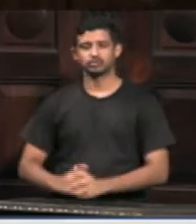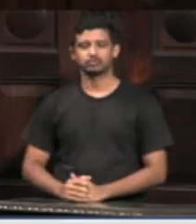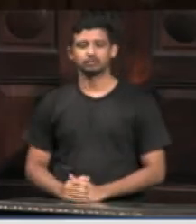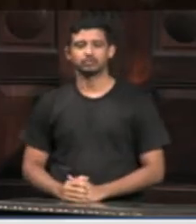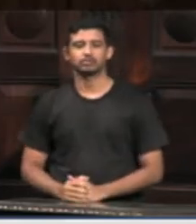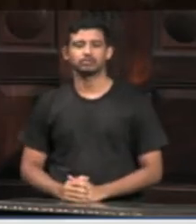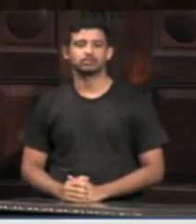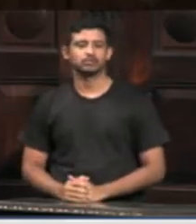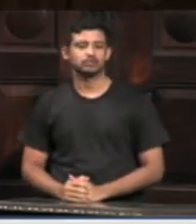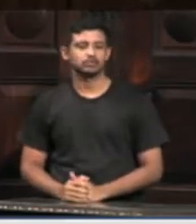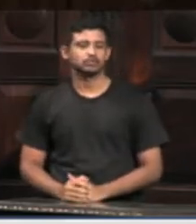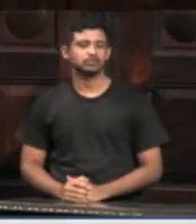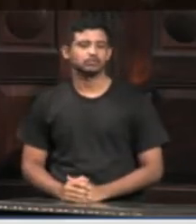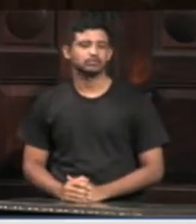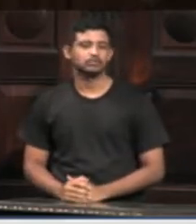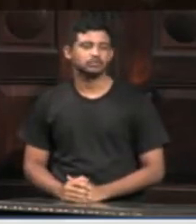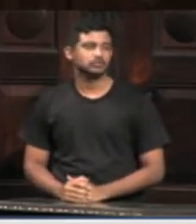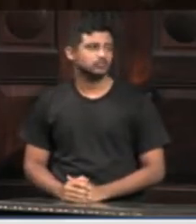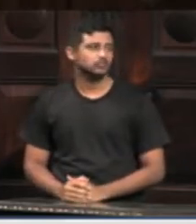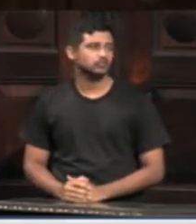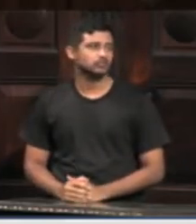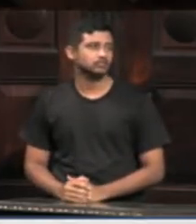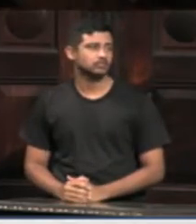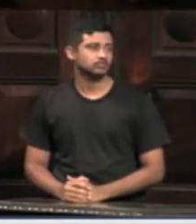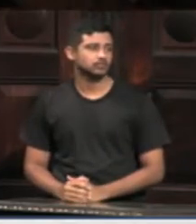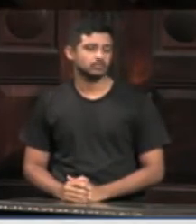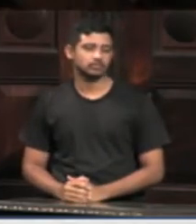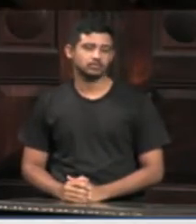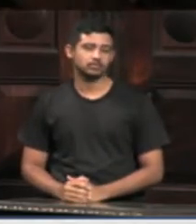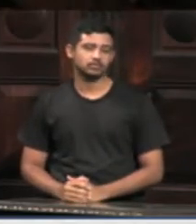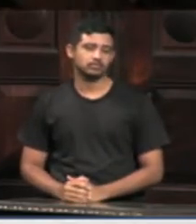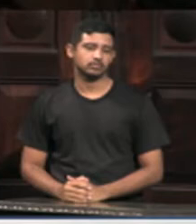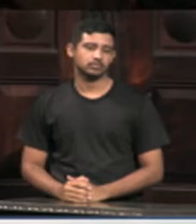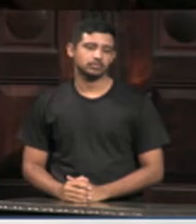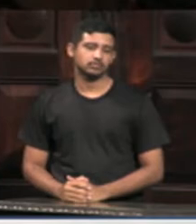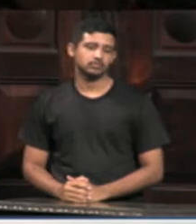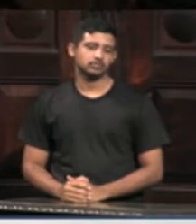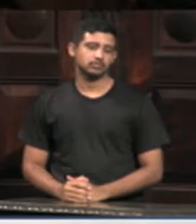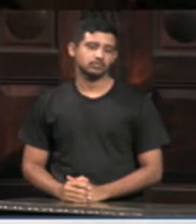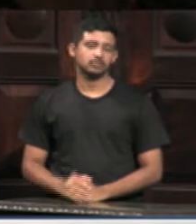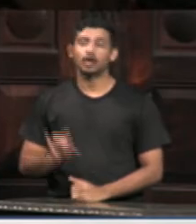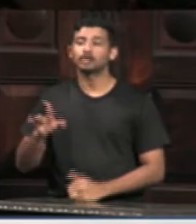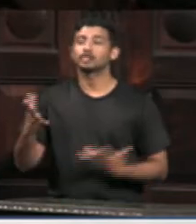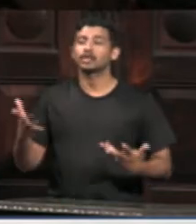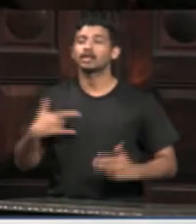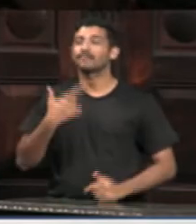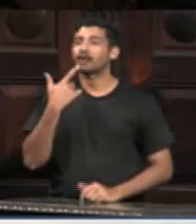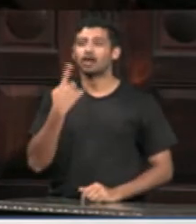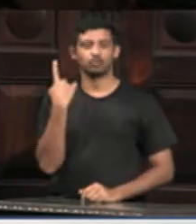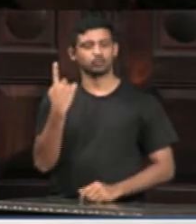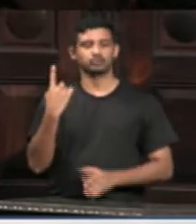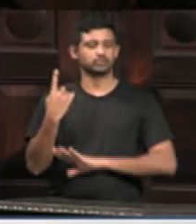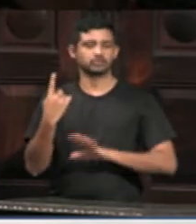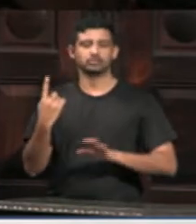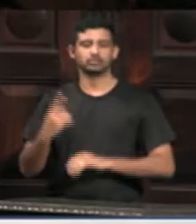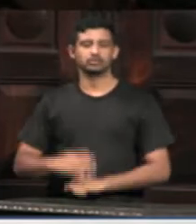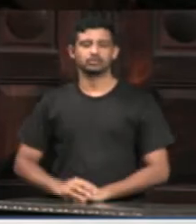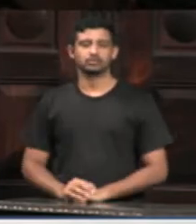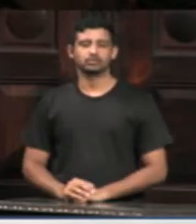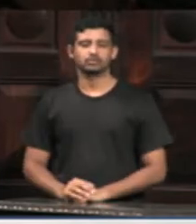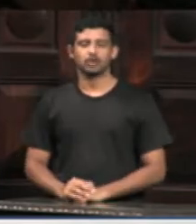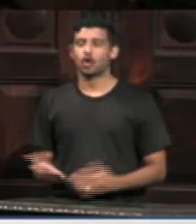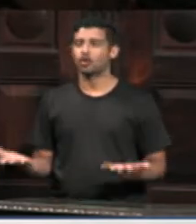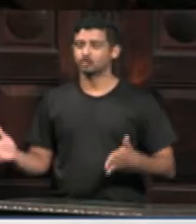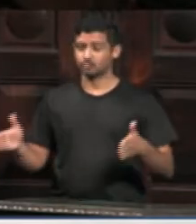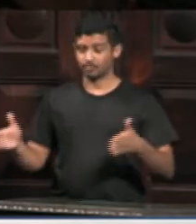deputado concluir ou vou pedir uma parte? Não, posso lhe dar uma parte agora. Eu só queria dizer uma coisa, deputado Luiz Paulo. No momento que a gente está